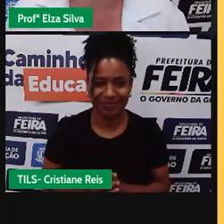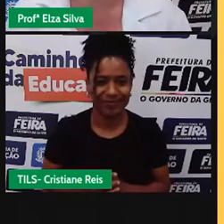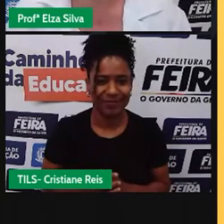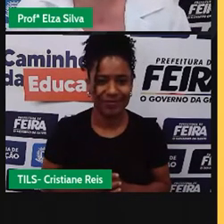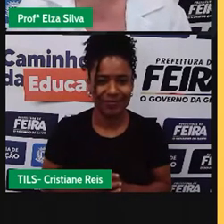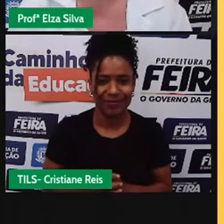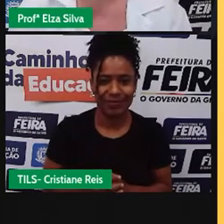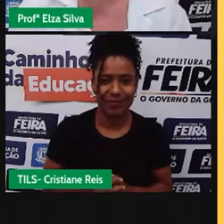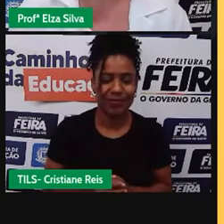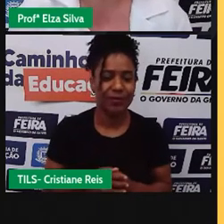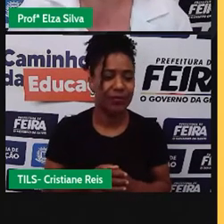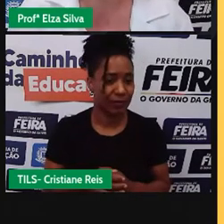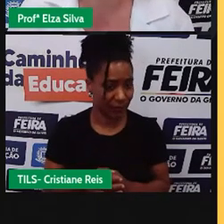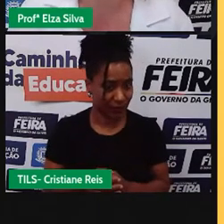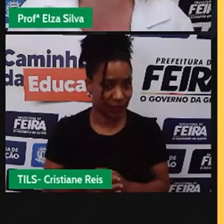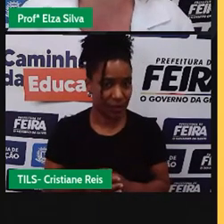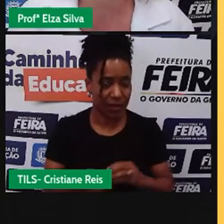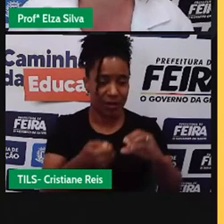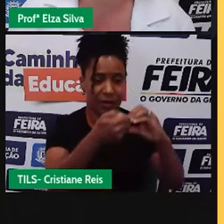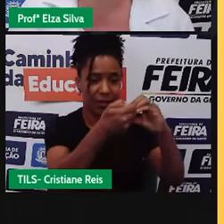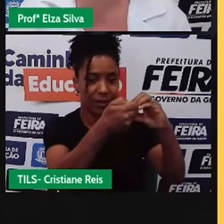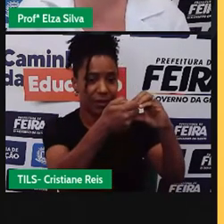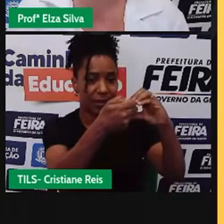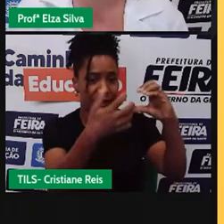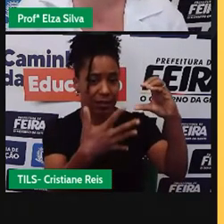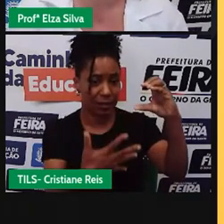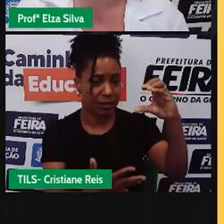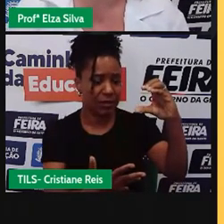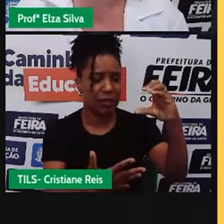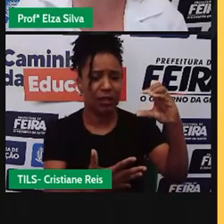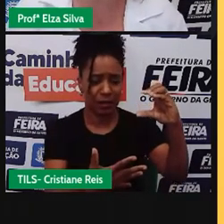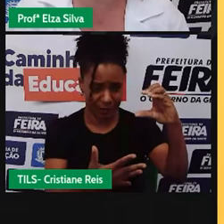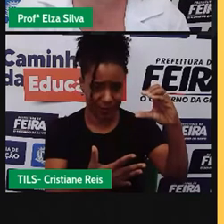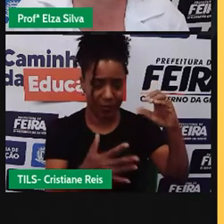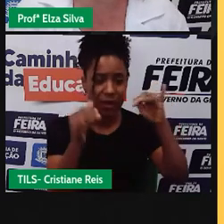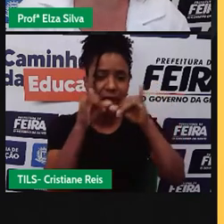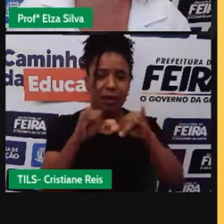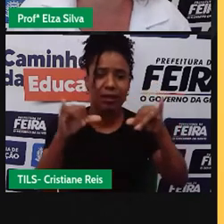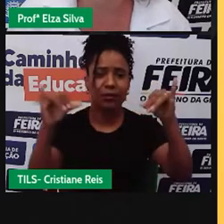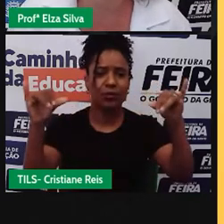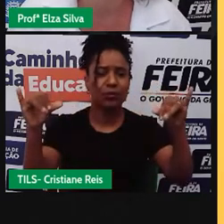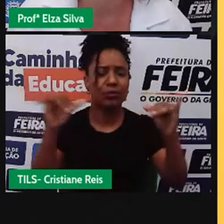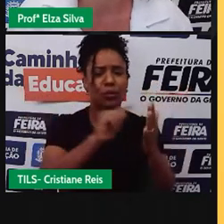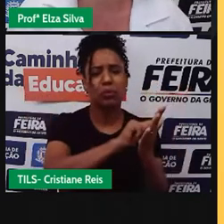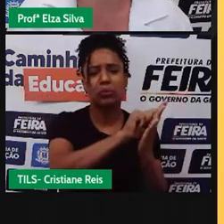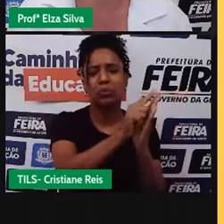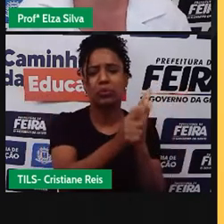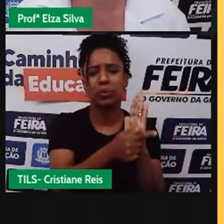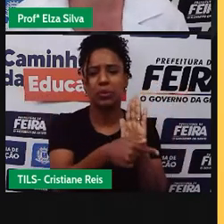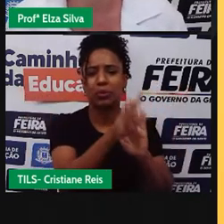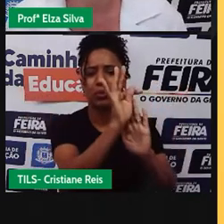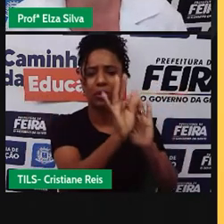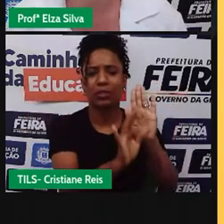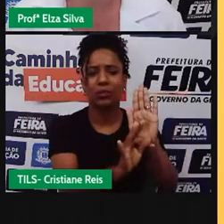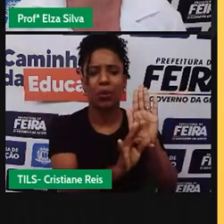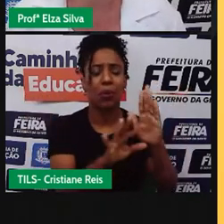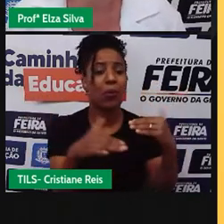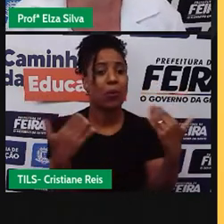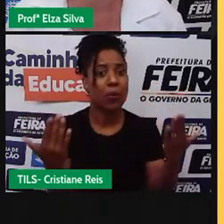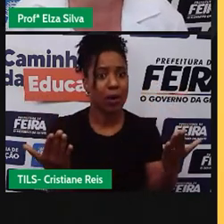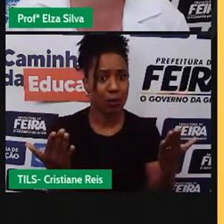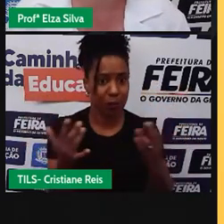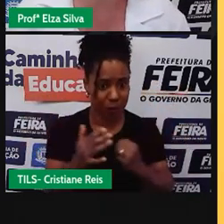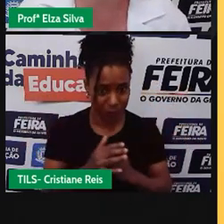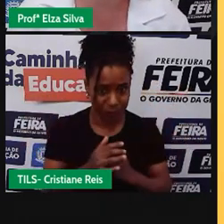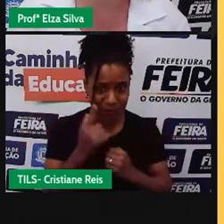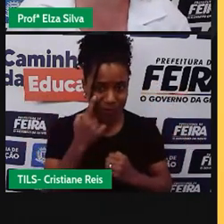Olha, e vejam bem as características desse gênero textual. Anúncio classificado. E nós sabemos que esse